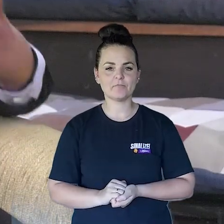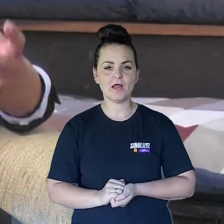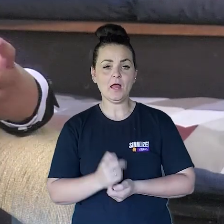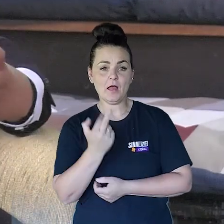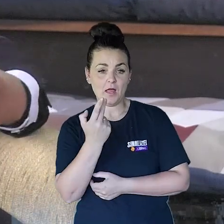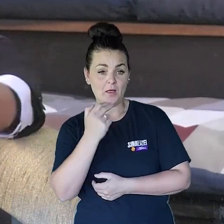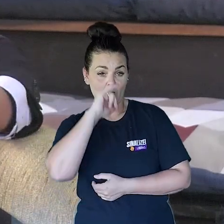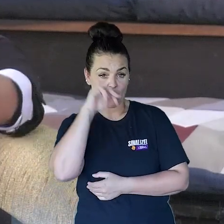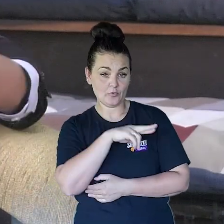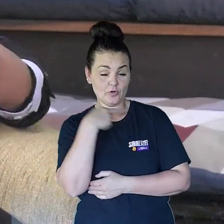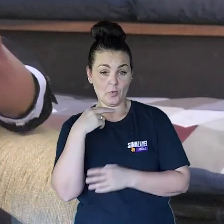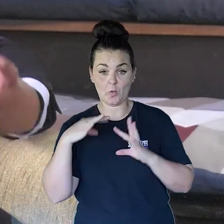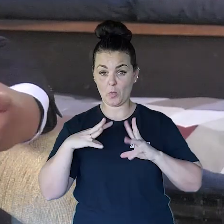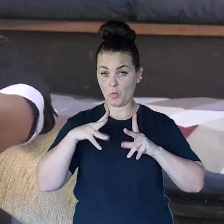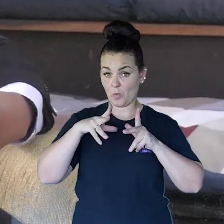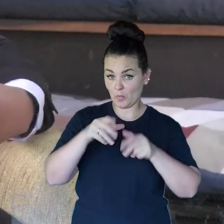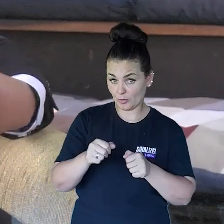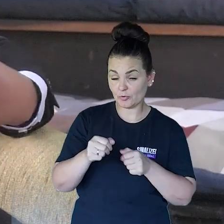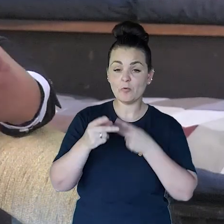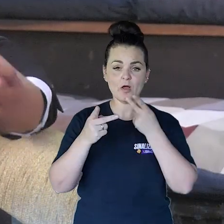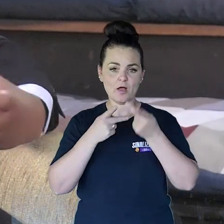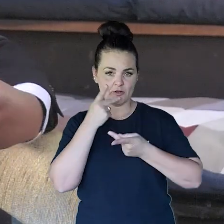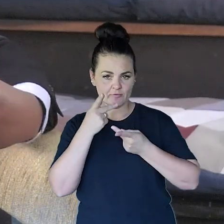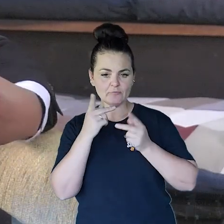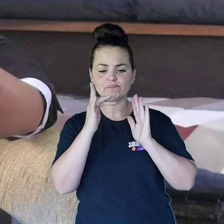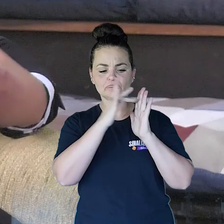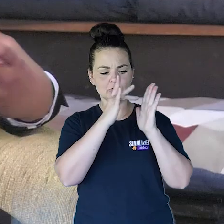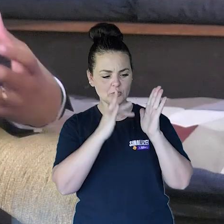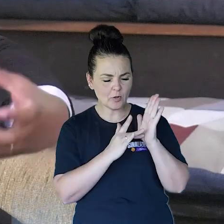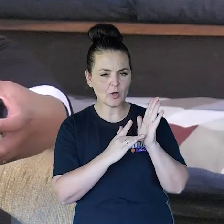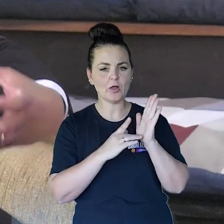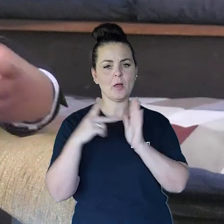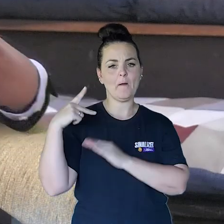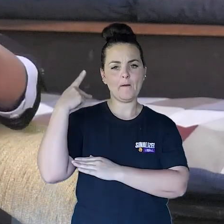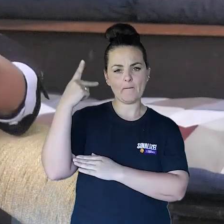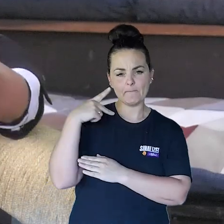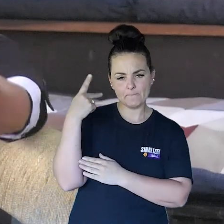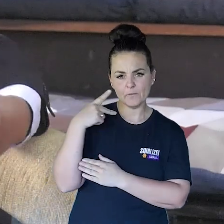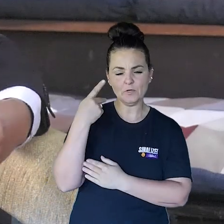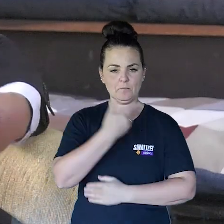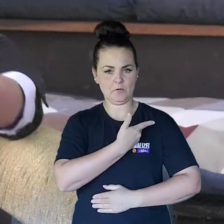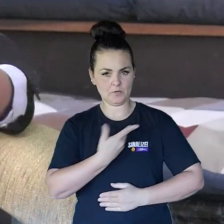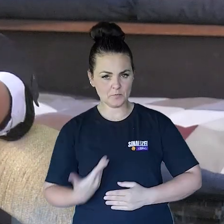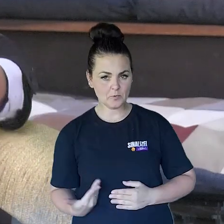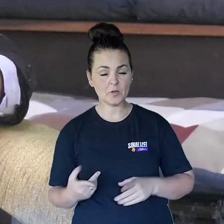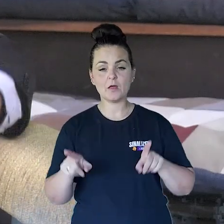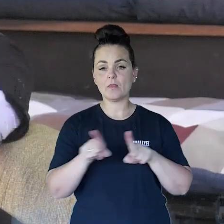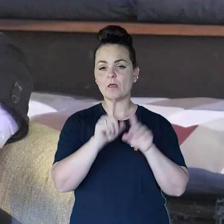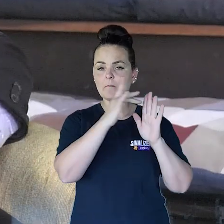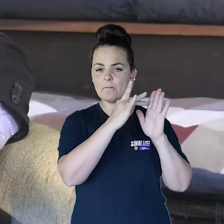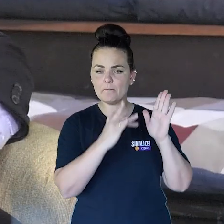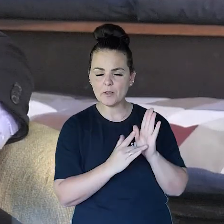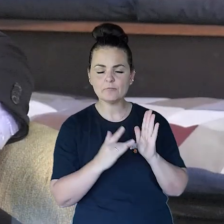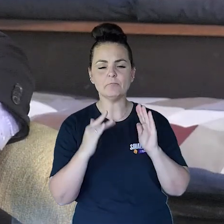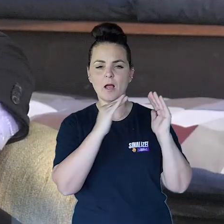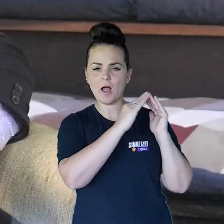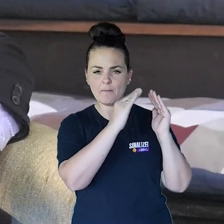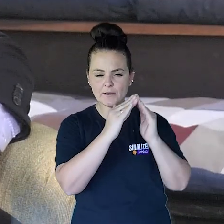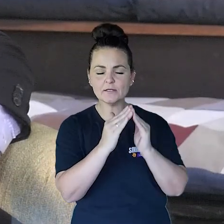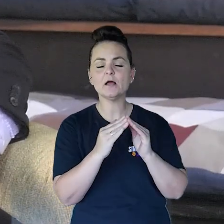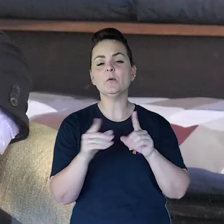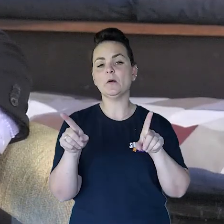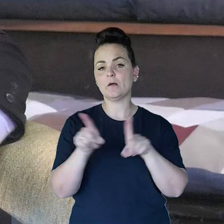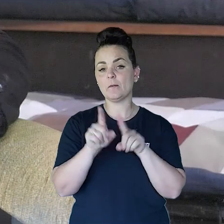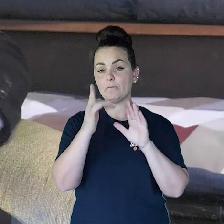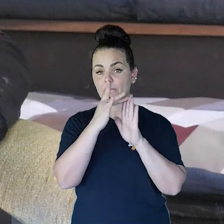como um todo, né? Nós temos essas demandas, sejam de pautas de políticas públicas, pautas de habitação e também da área